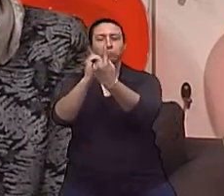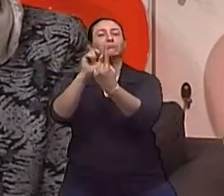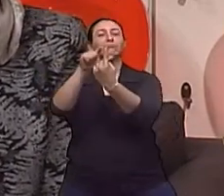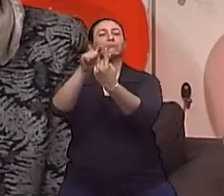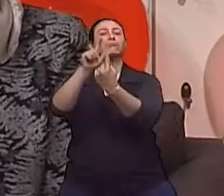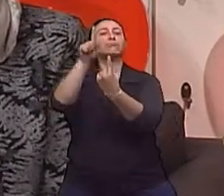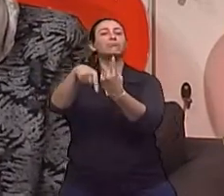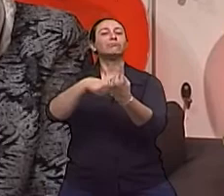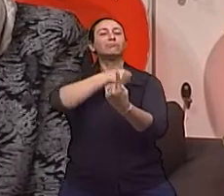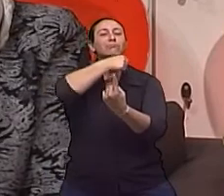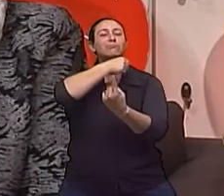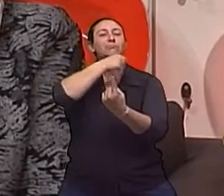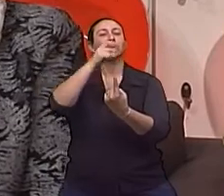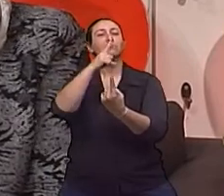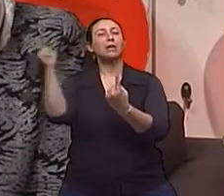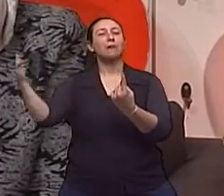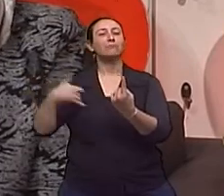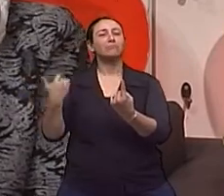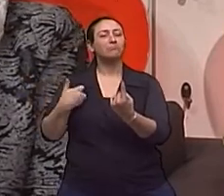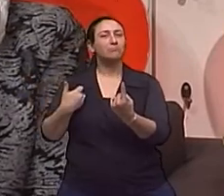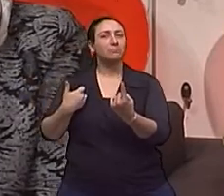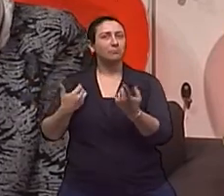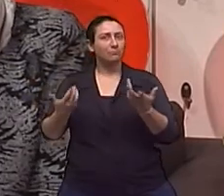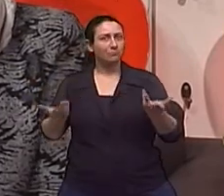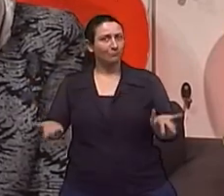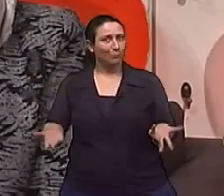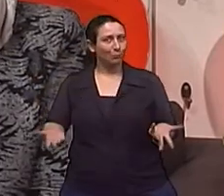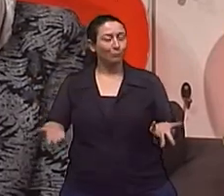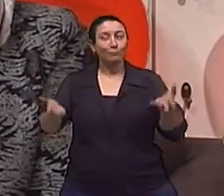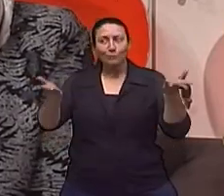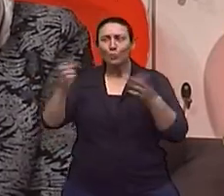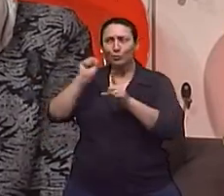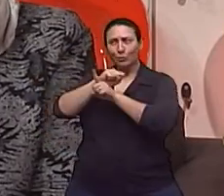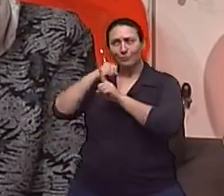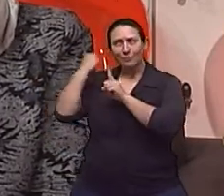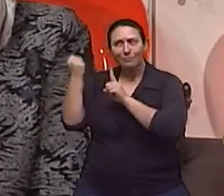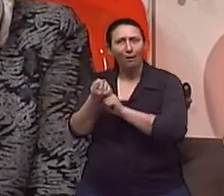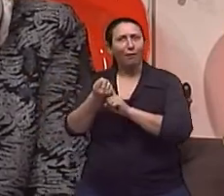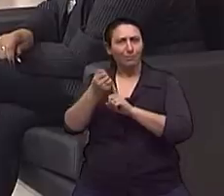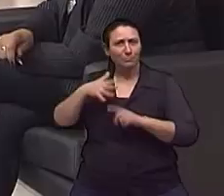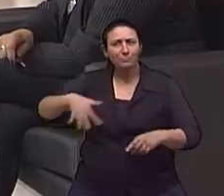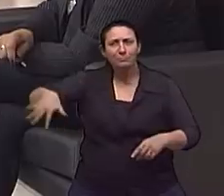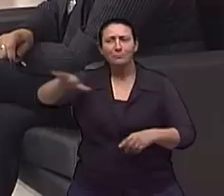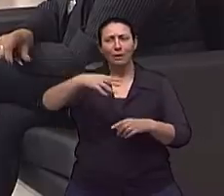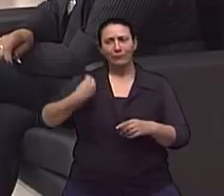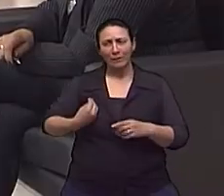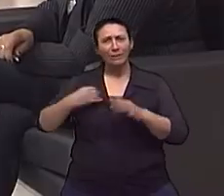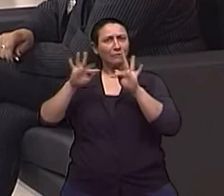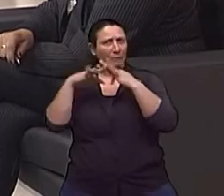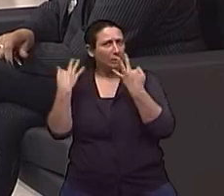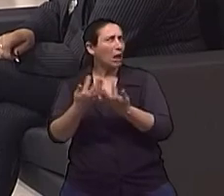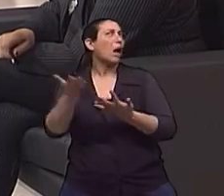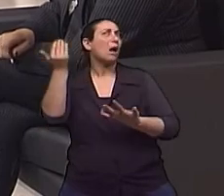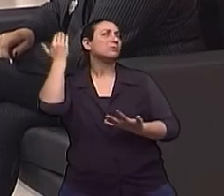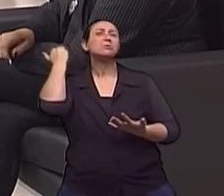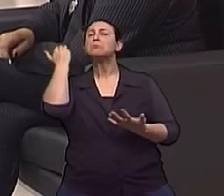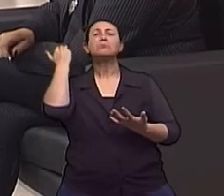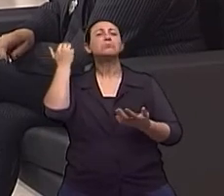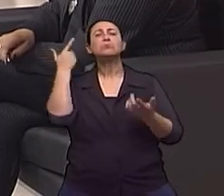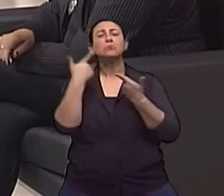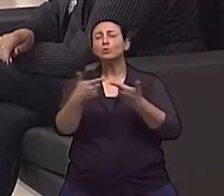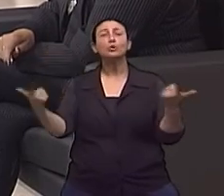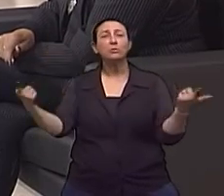eles eram tão pouquinhos que eles não impactavam na sociedade na vida familiar inclusive se não tinha impacto O que